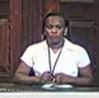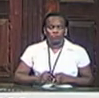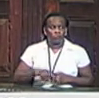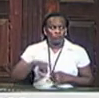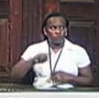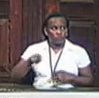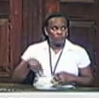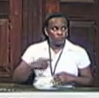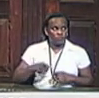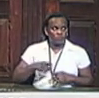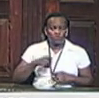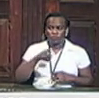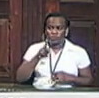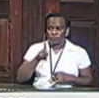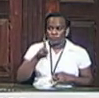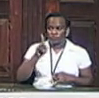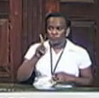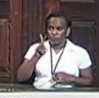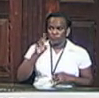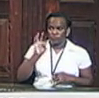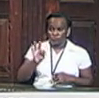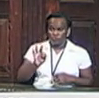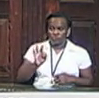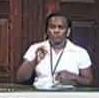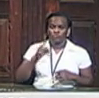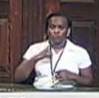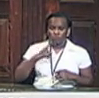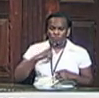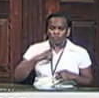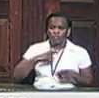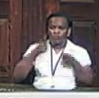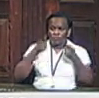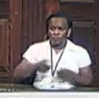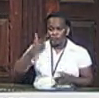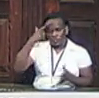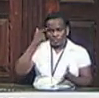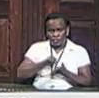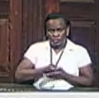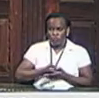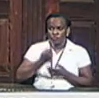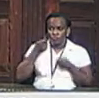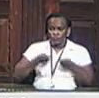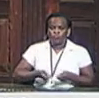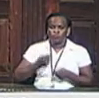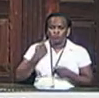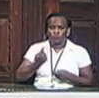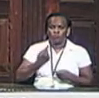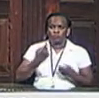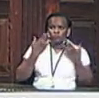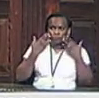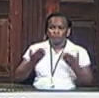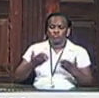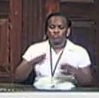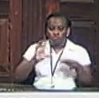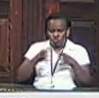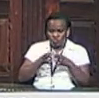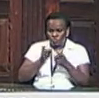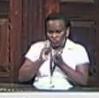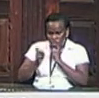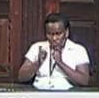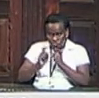Nós do PDT tiramos uma firme posição em nosso diretório